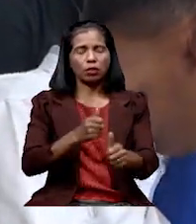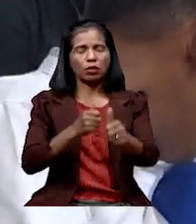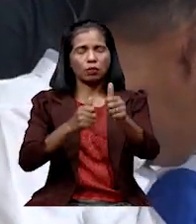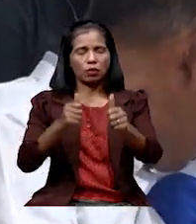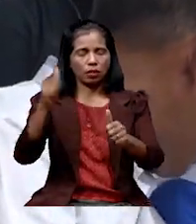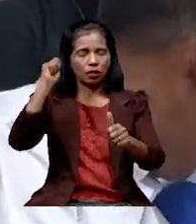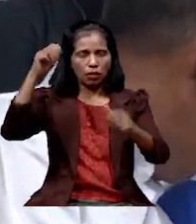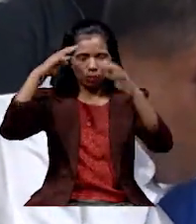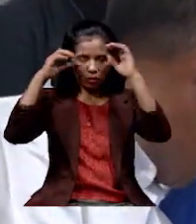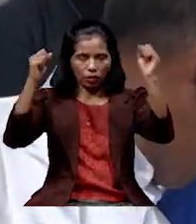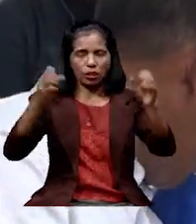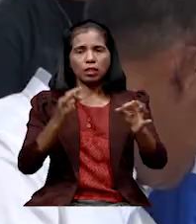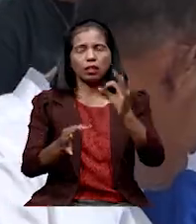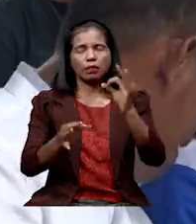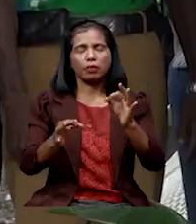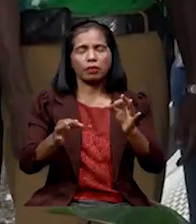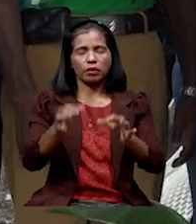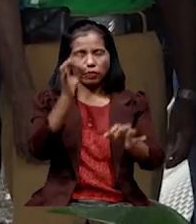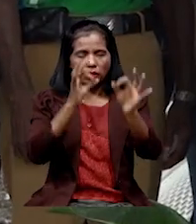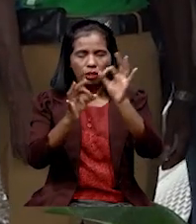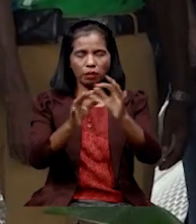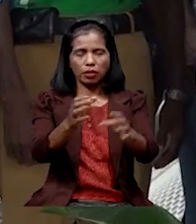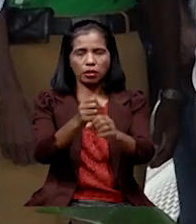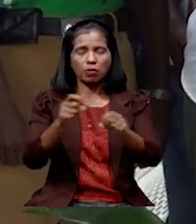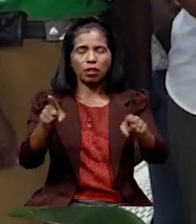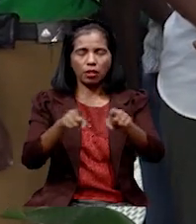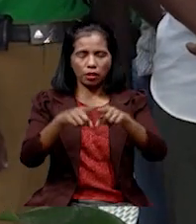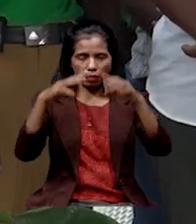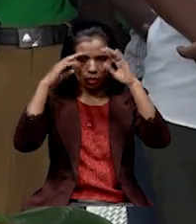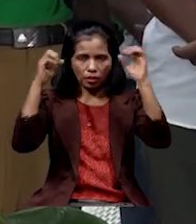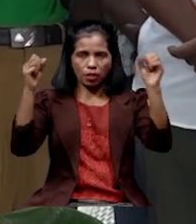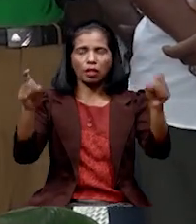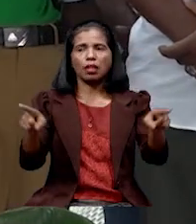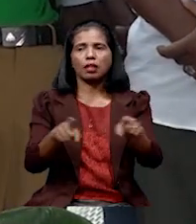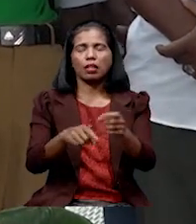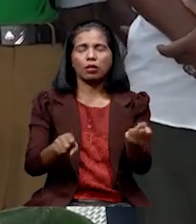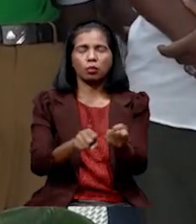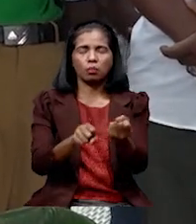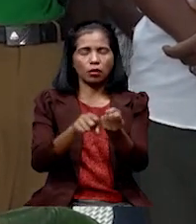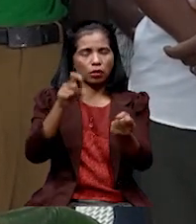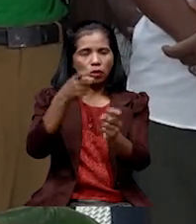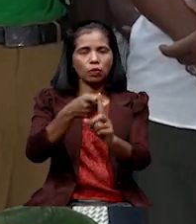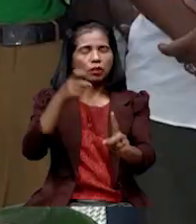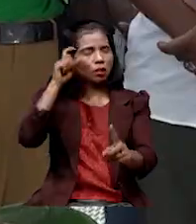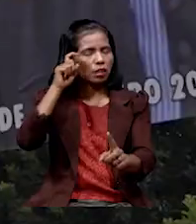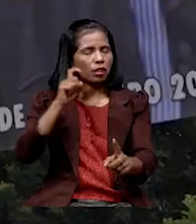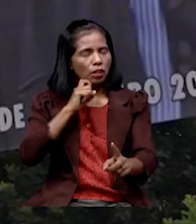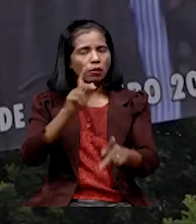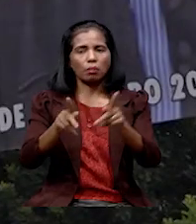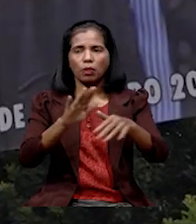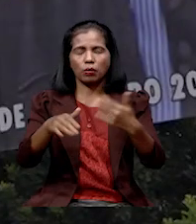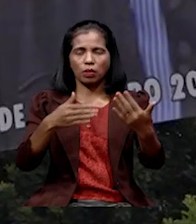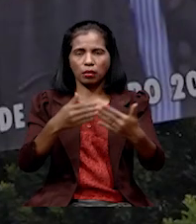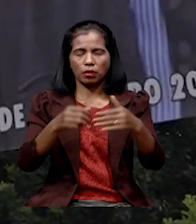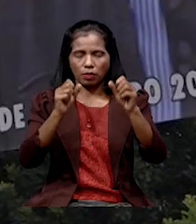ne maski konfiansa ne be ni si muhane sana hato dang ida mai be ho apoio husi lider nasional Kairala Sanana Gusmaung no entidade hoto buat